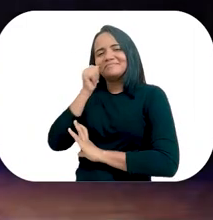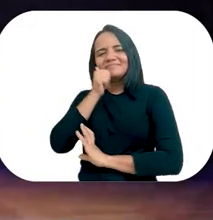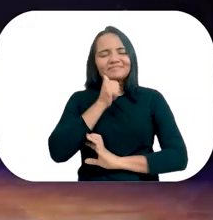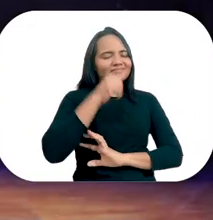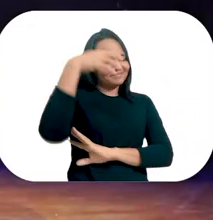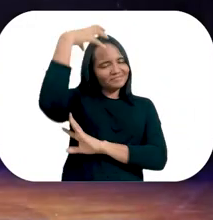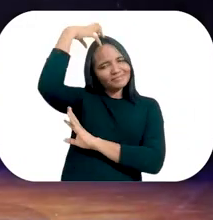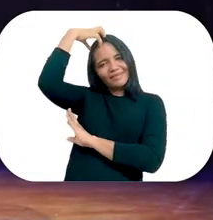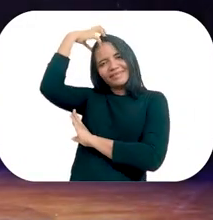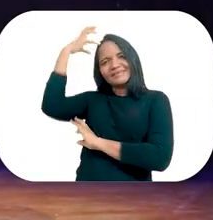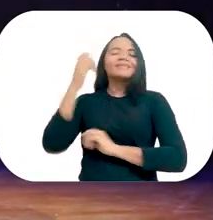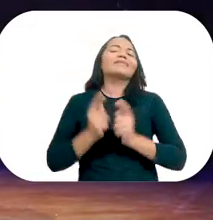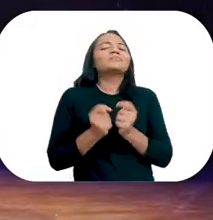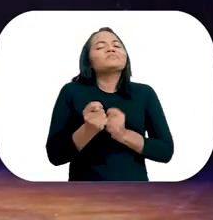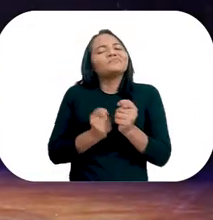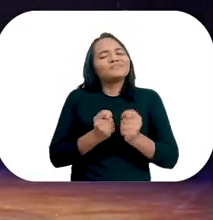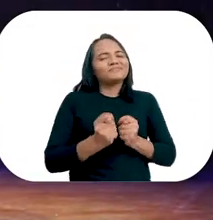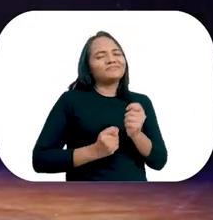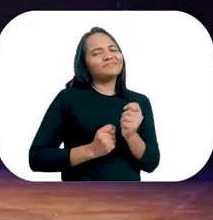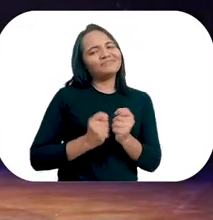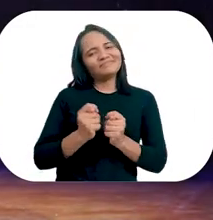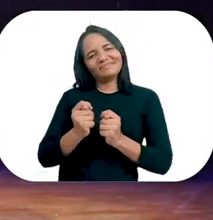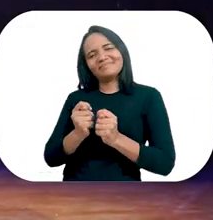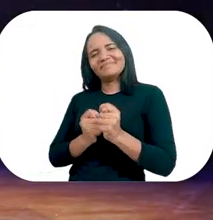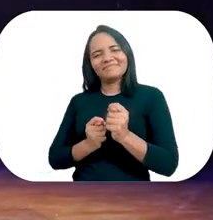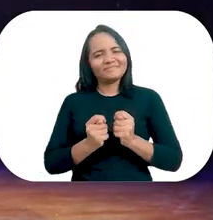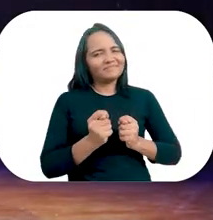se acaba na mão da rainha